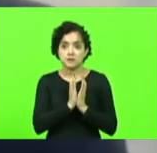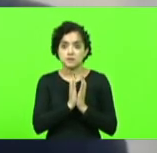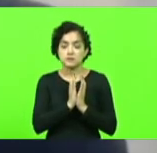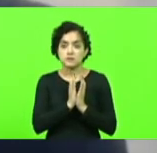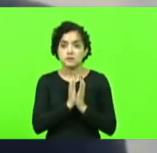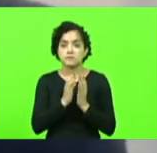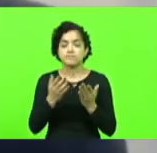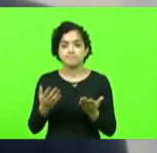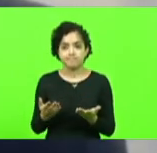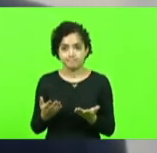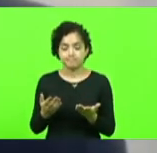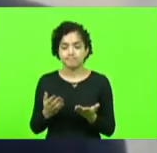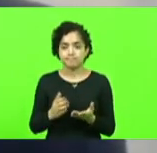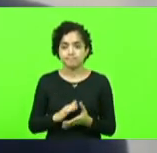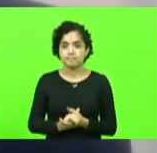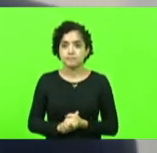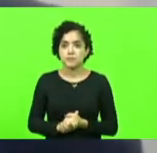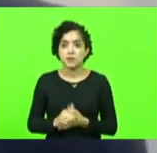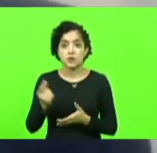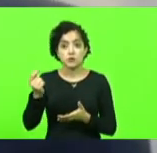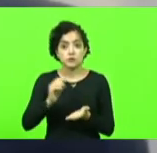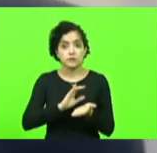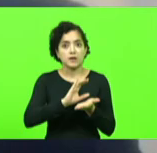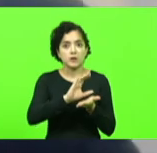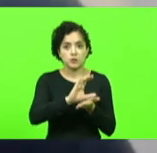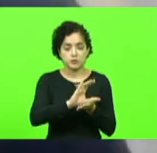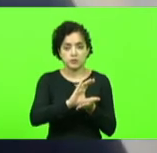nós repassamos às APAES. É importante salientar.